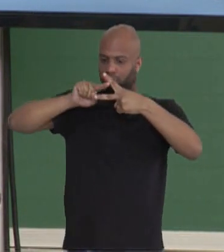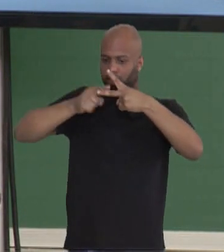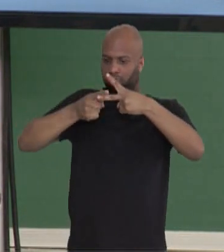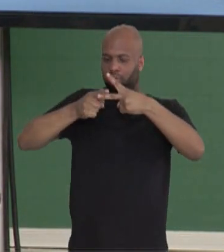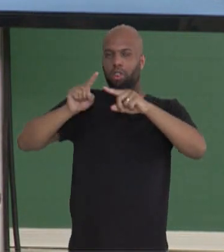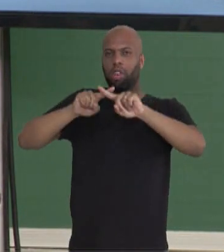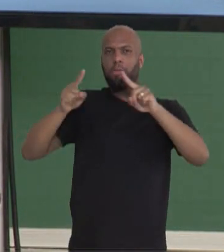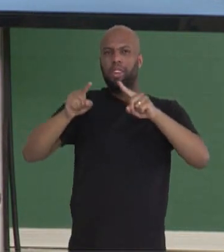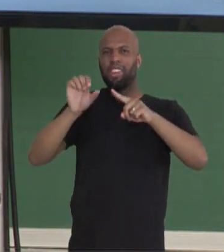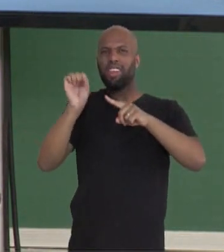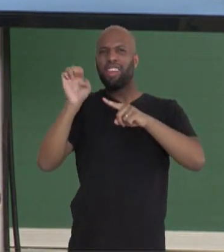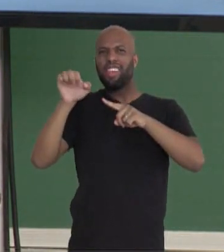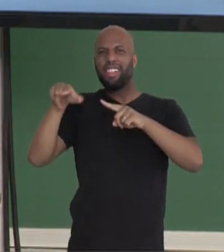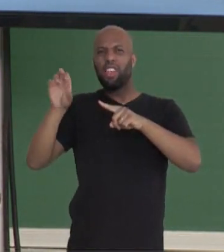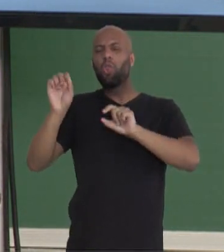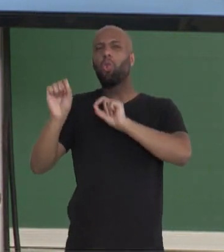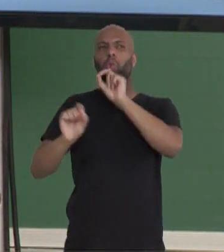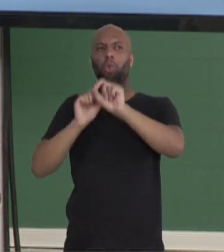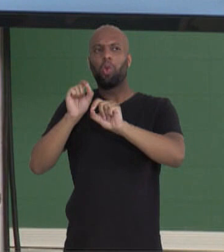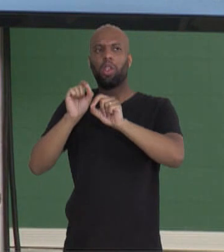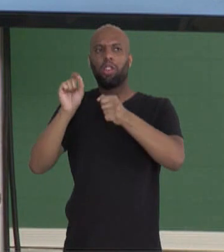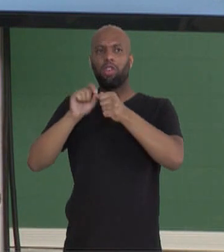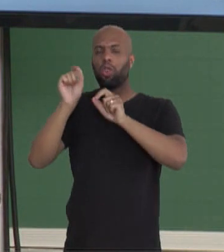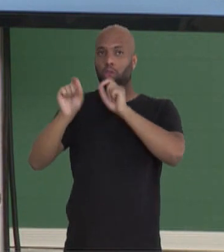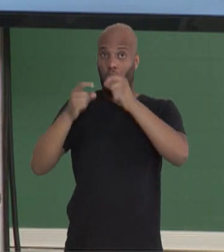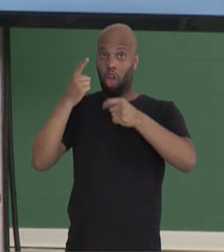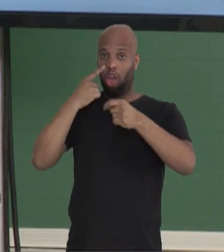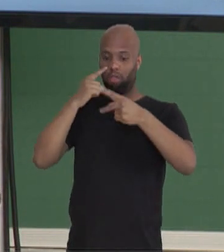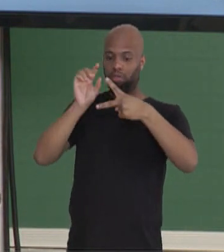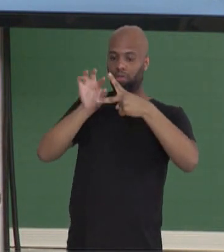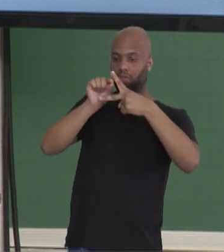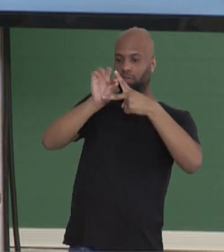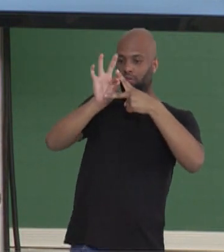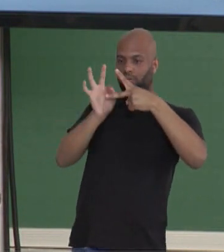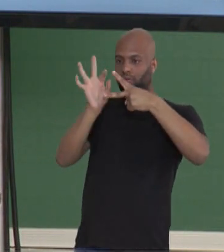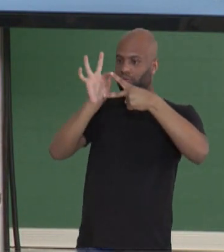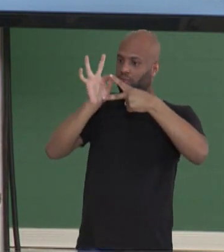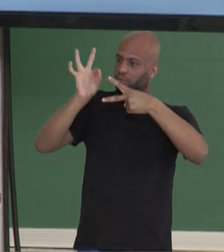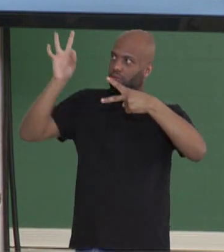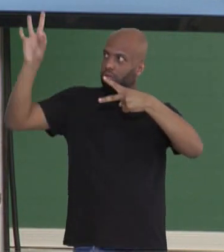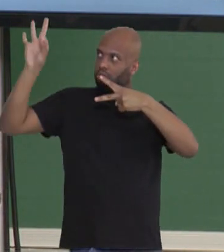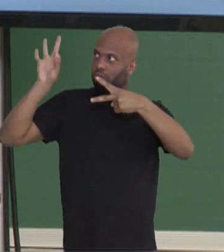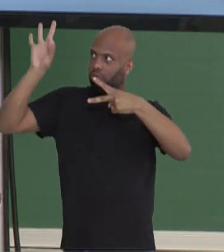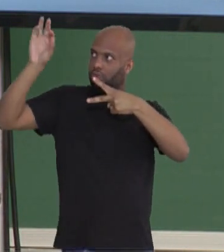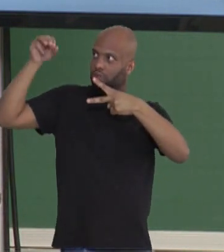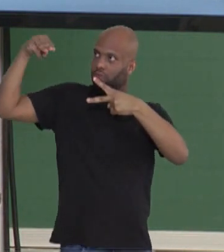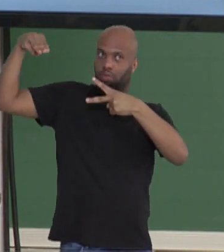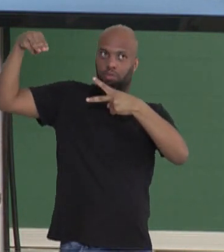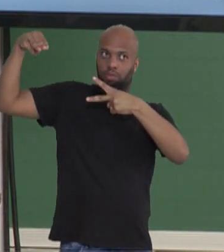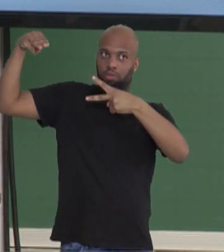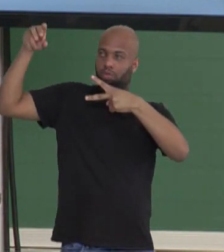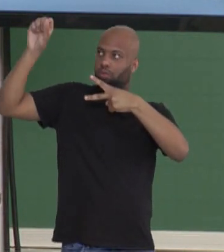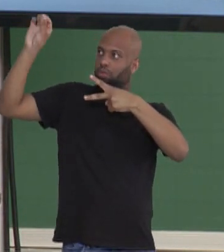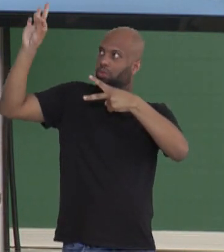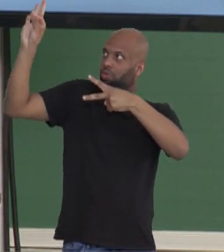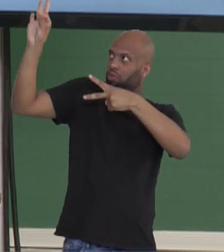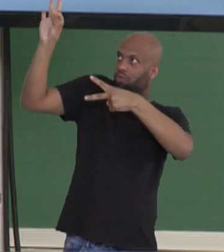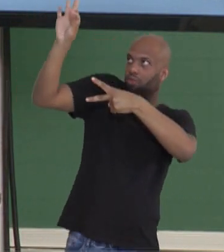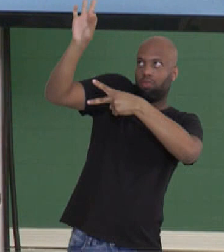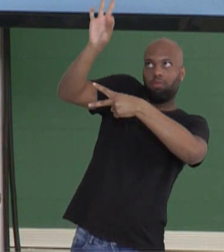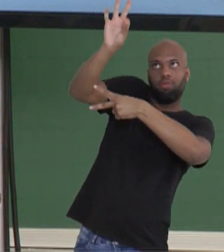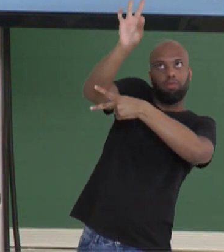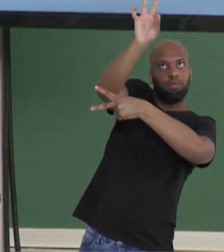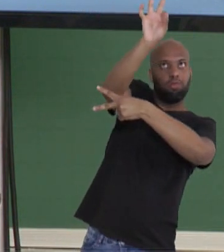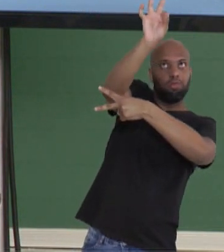vem o valor do seno. Então, o que a gente fez aqui? No ponto M que a gente marcou, a gente vai puxar esse ponto M prolongando